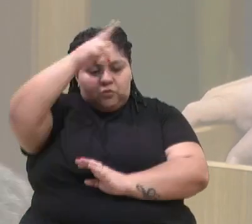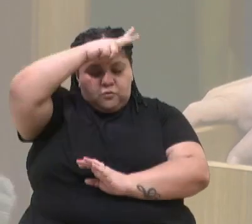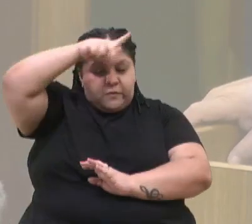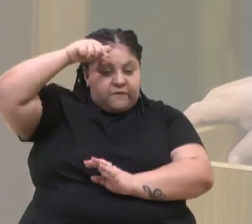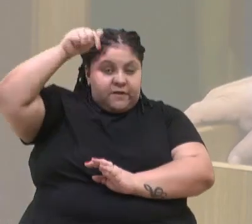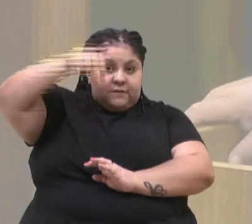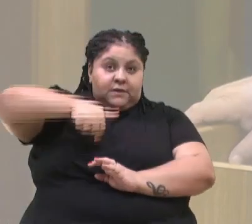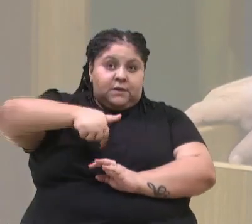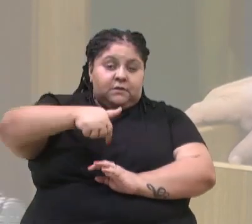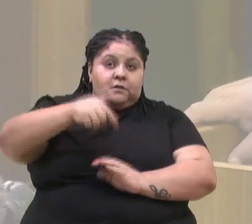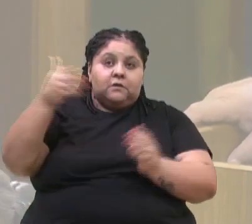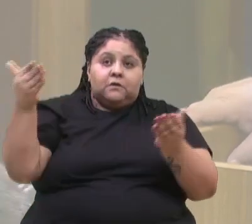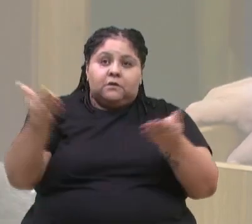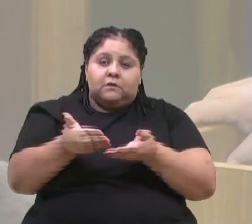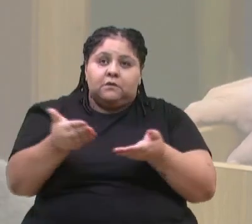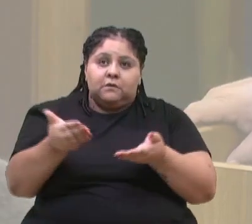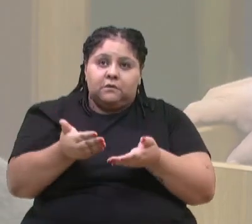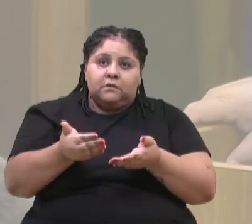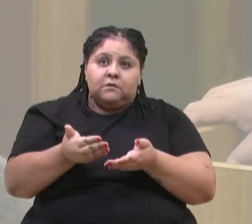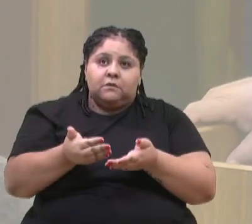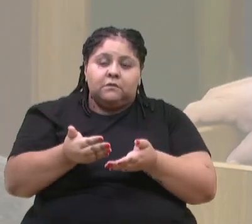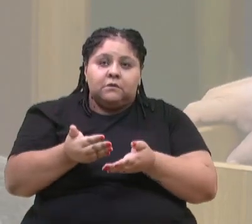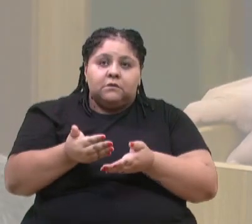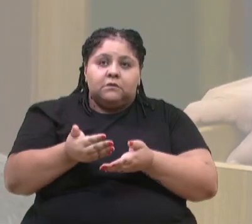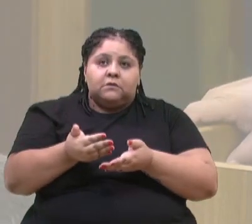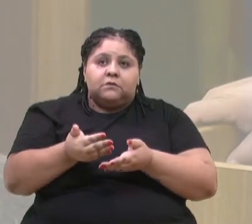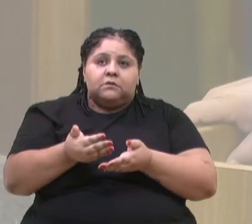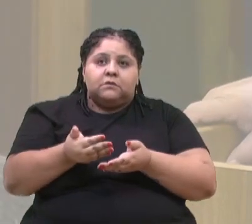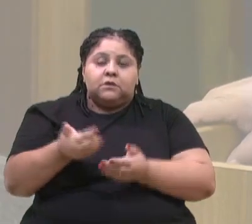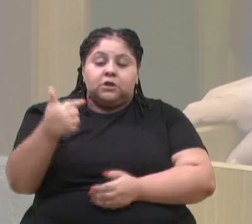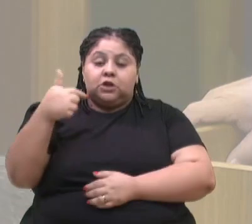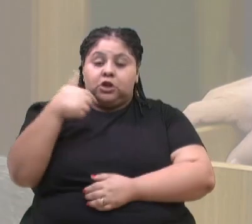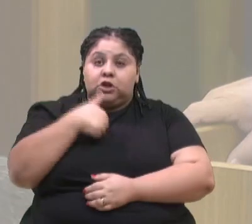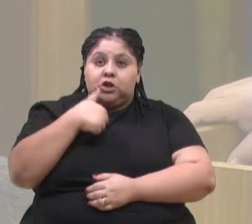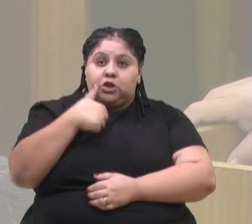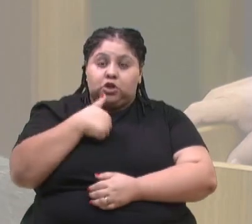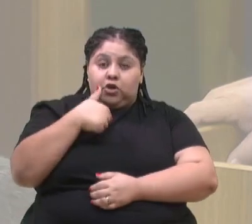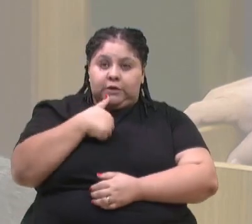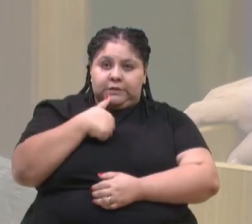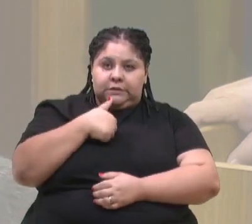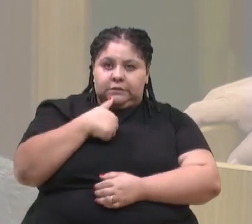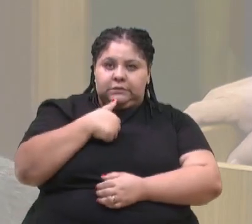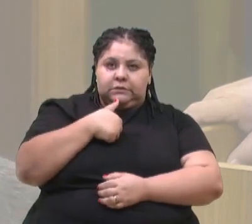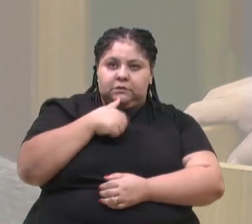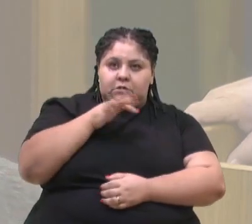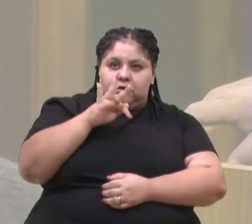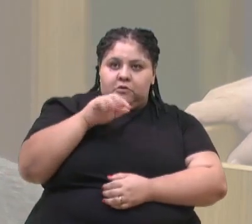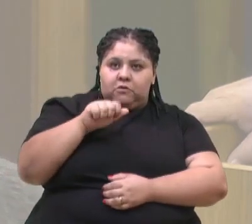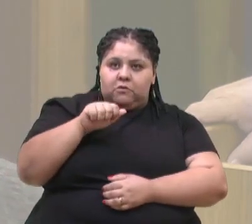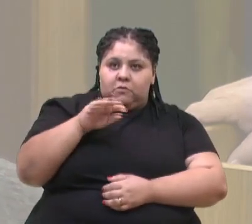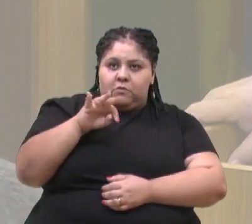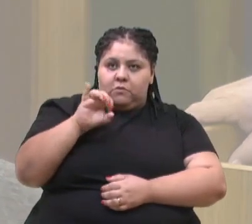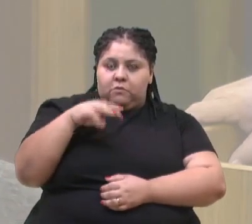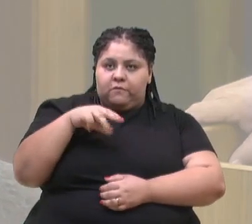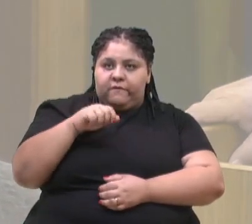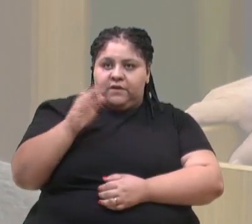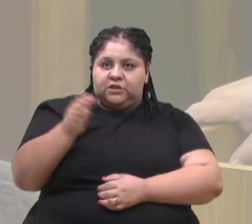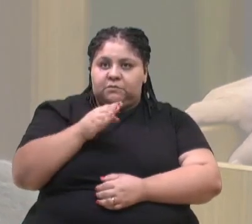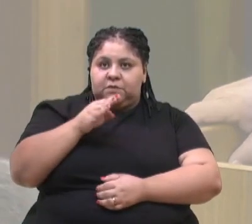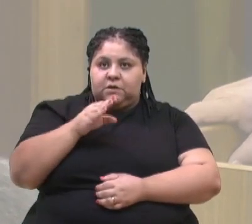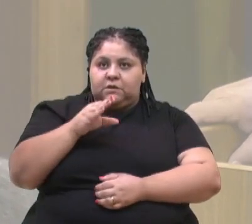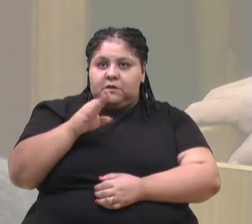hoje, que, para nós do Fátima Baixa, as luzes continuam